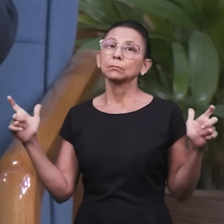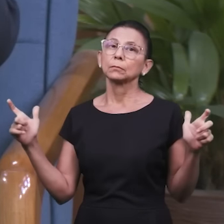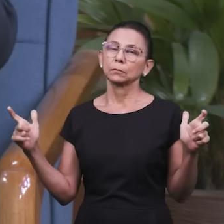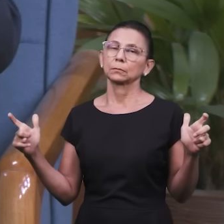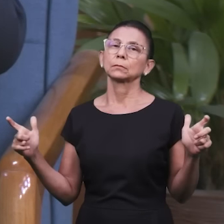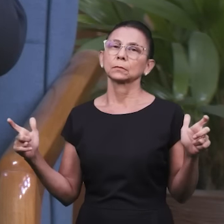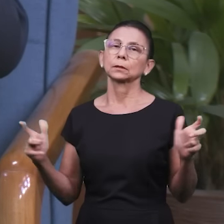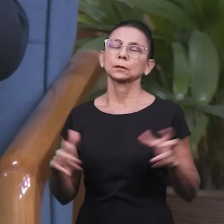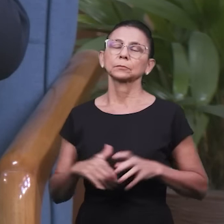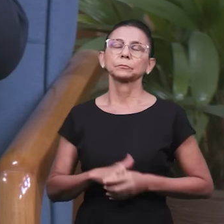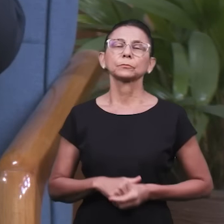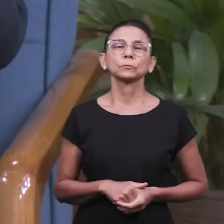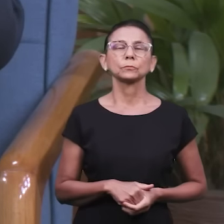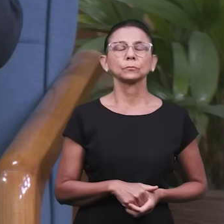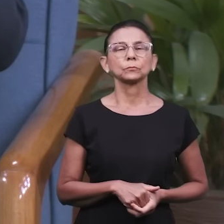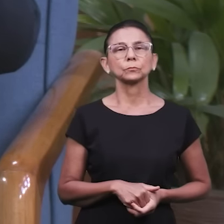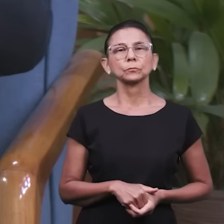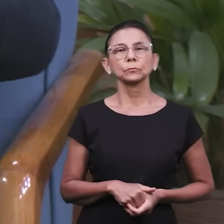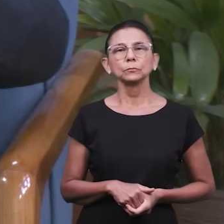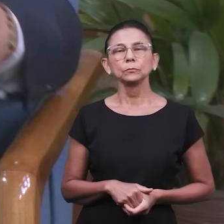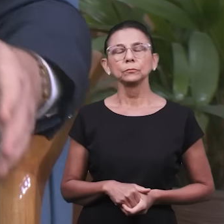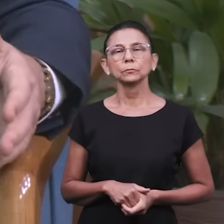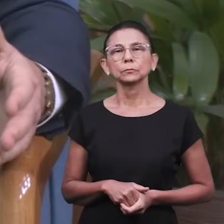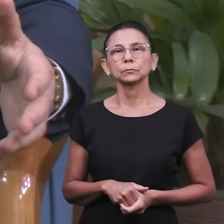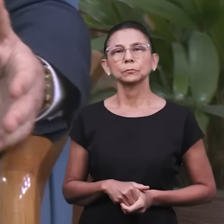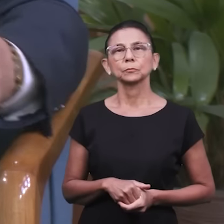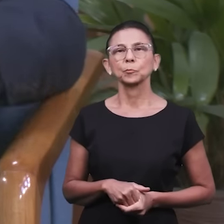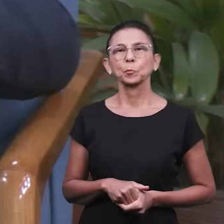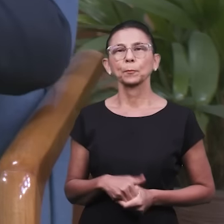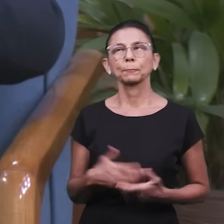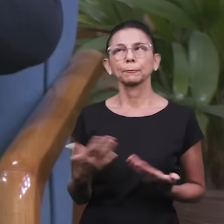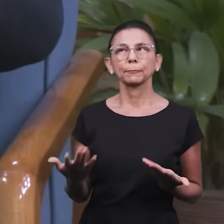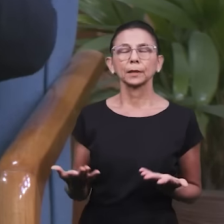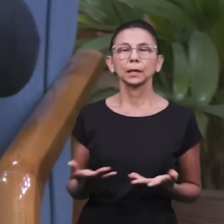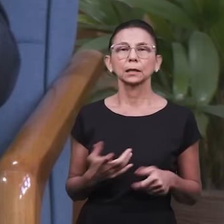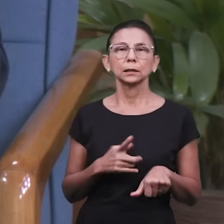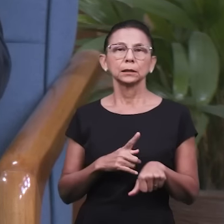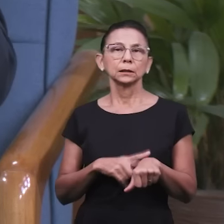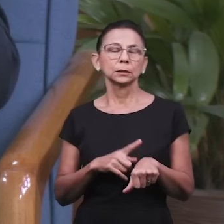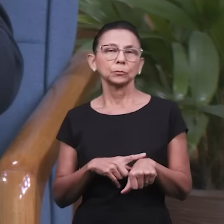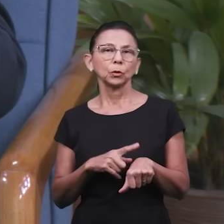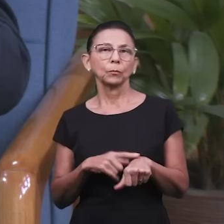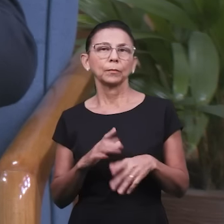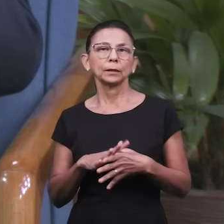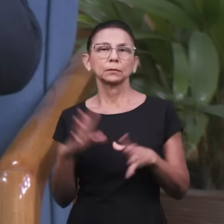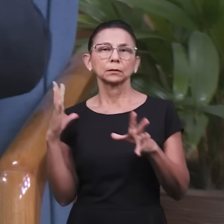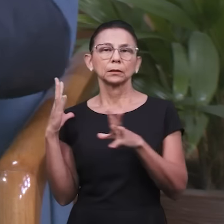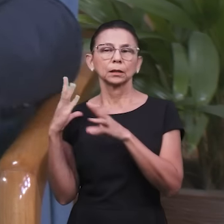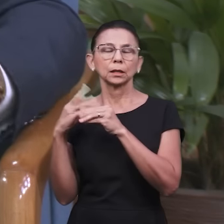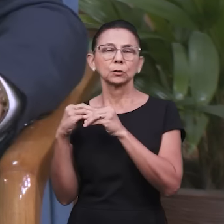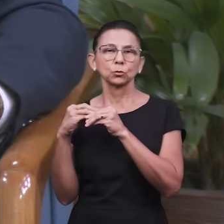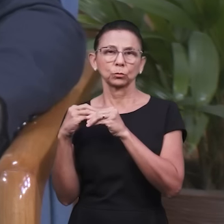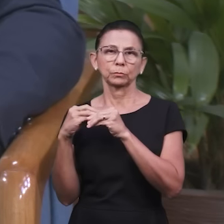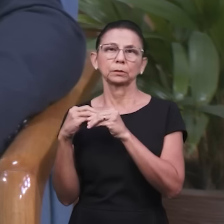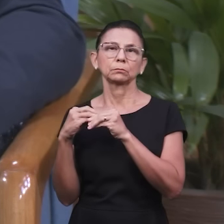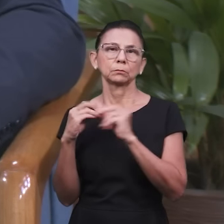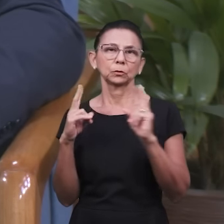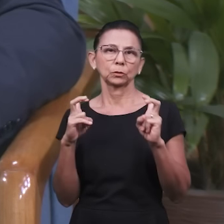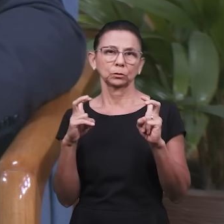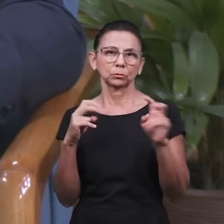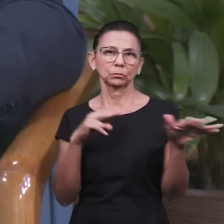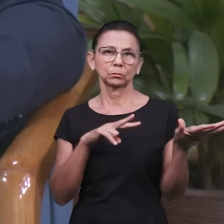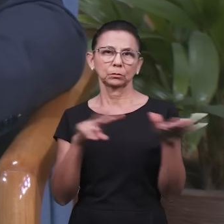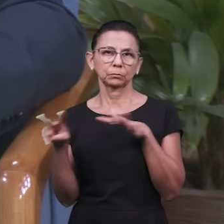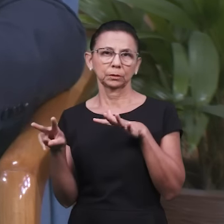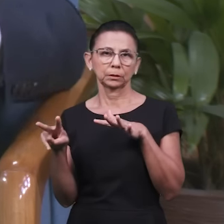Eterno, dentro do quadro Lições do Manaim, nesse momento é o momento que a gente arremata, vamos assim dizer, fecha tudo o que foi